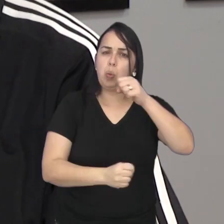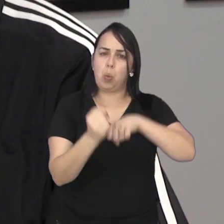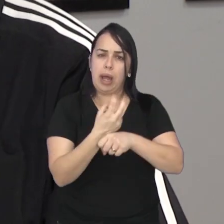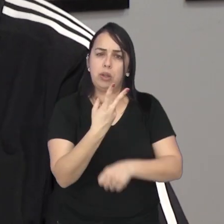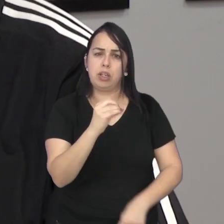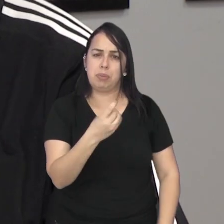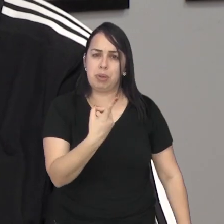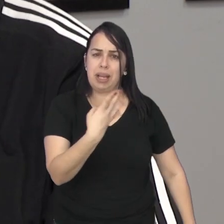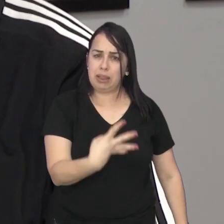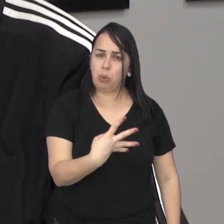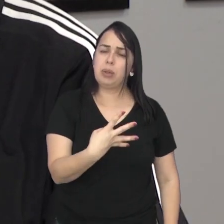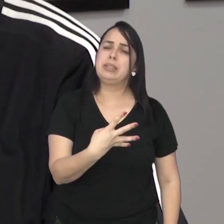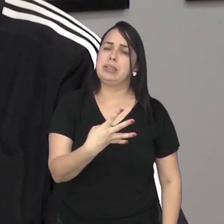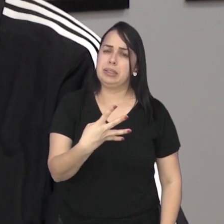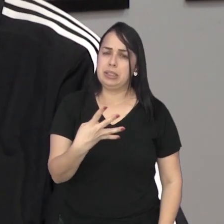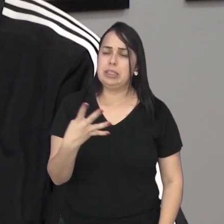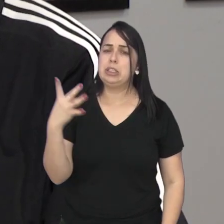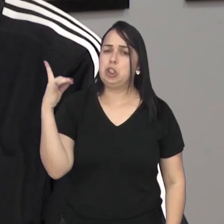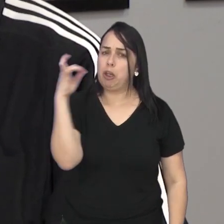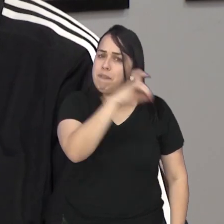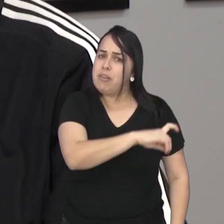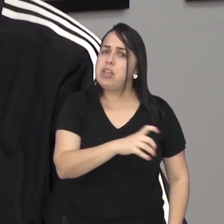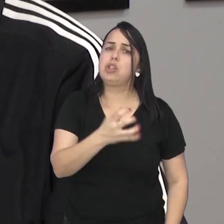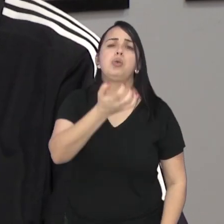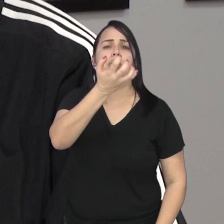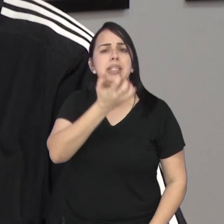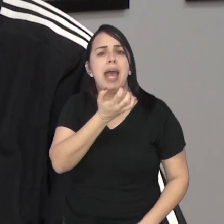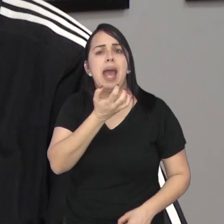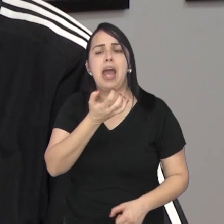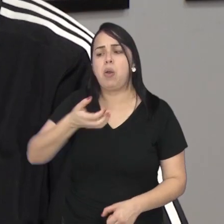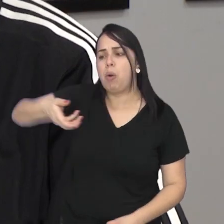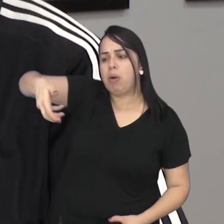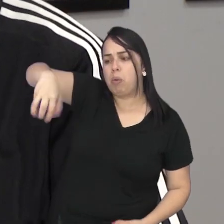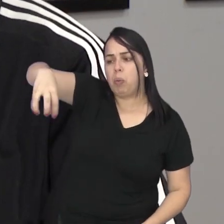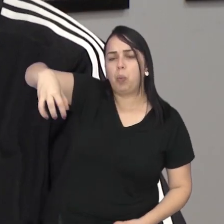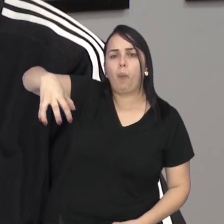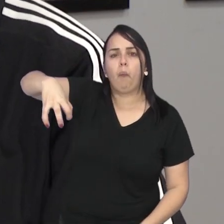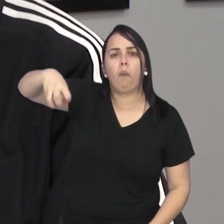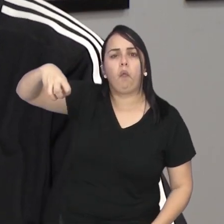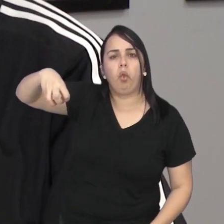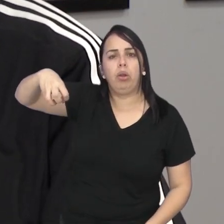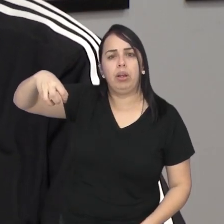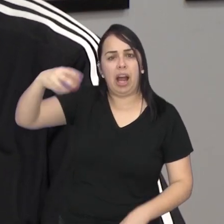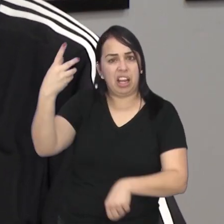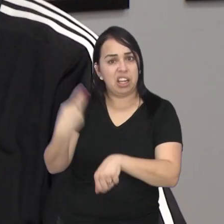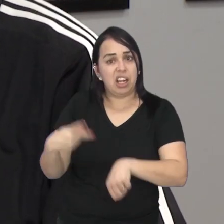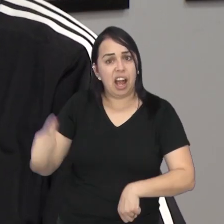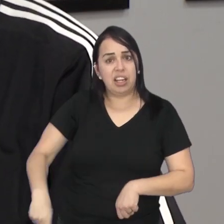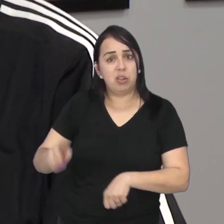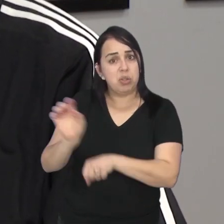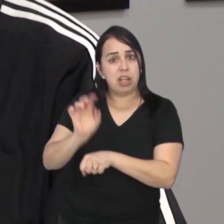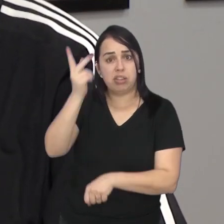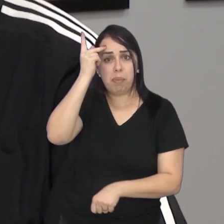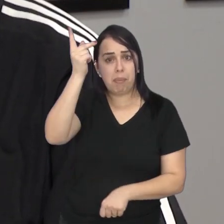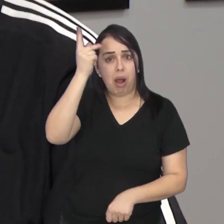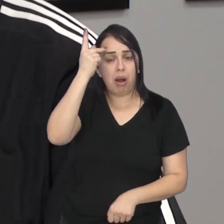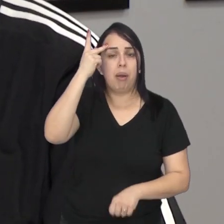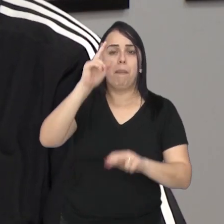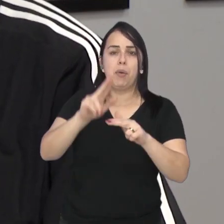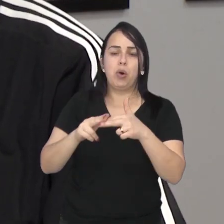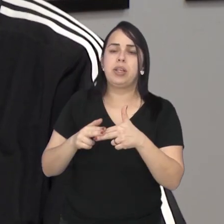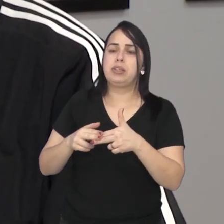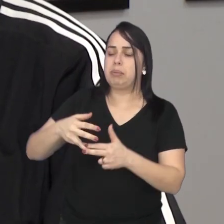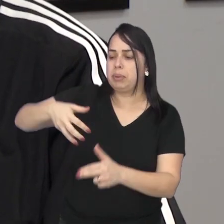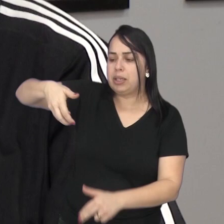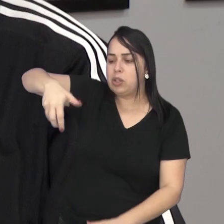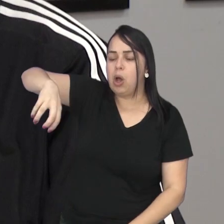de água de 2014 e 2015, como foi séria, como é que ficou a situação de São Paulo. Então, a gente tem que